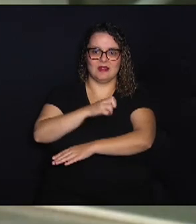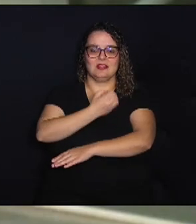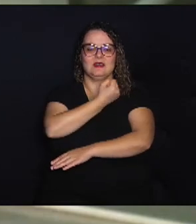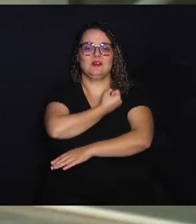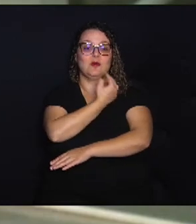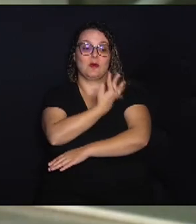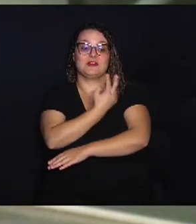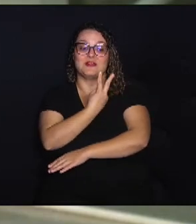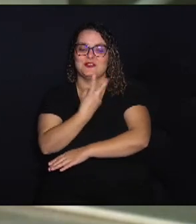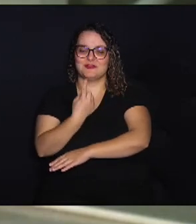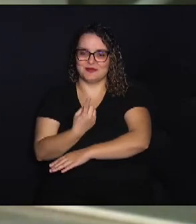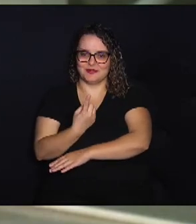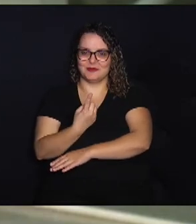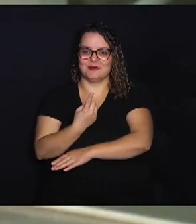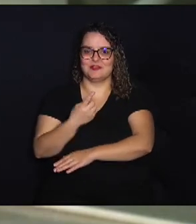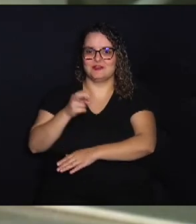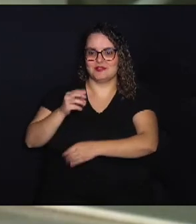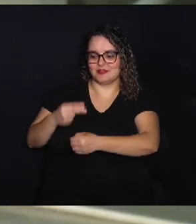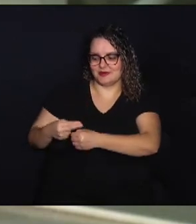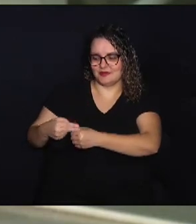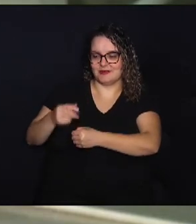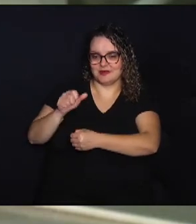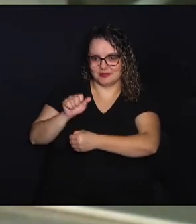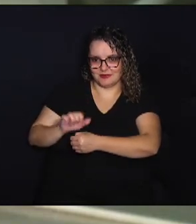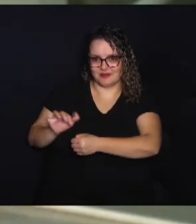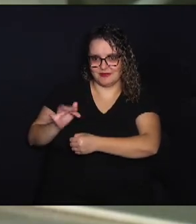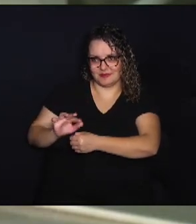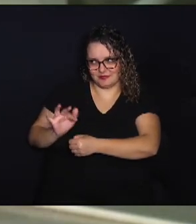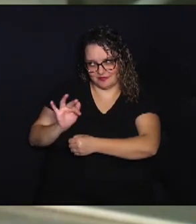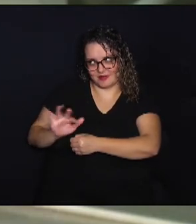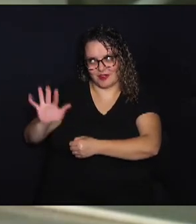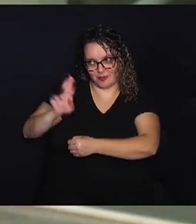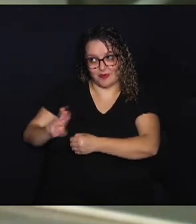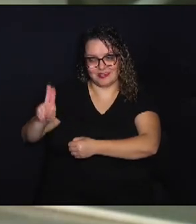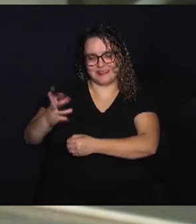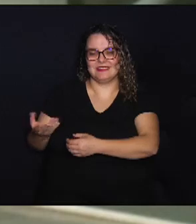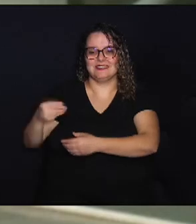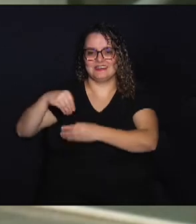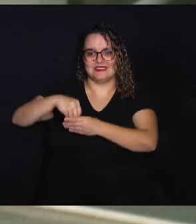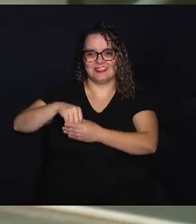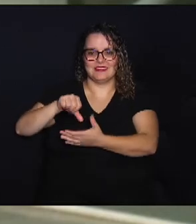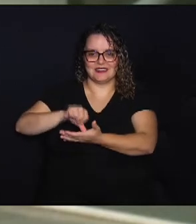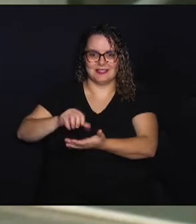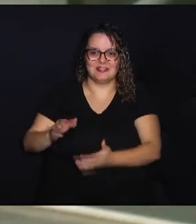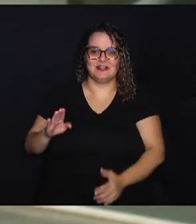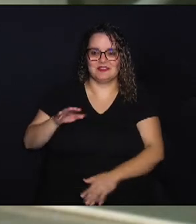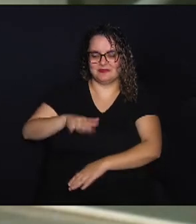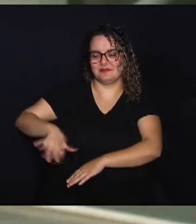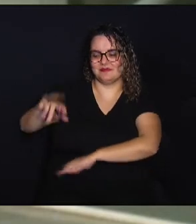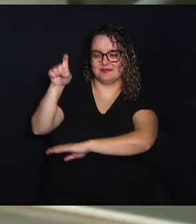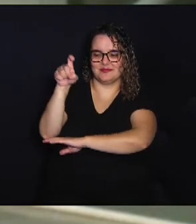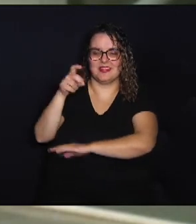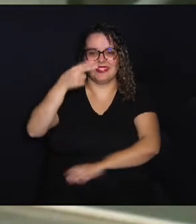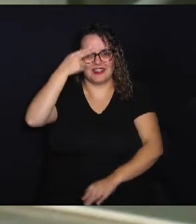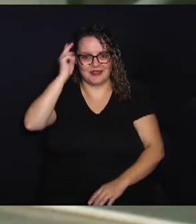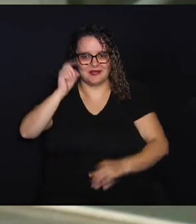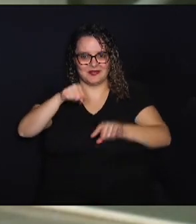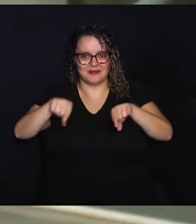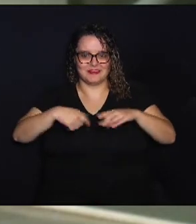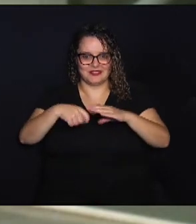na cidade universitária, dentro do campus aqui da Unicamp, em Barão Geraldo. Gabriel, é com você aí no